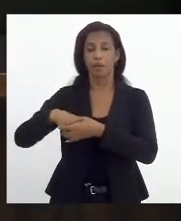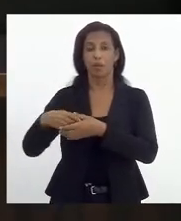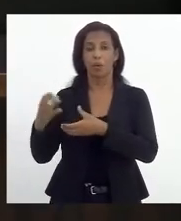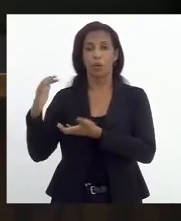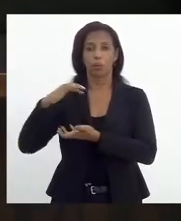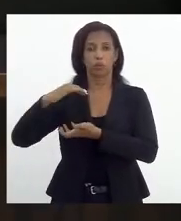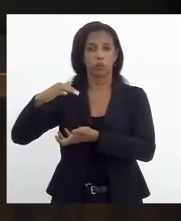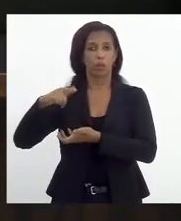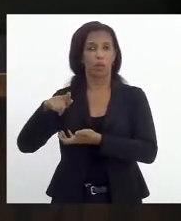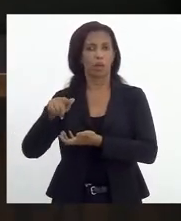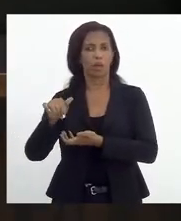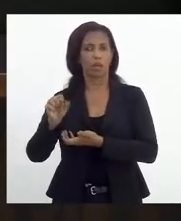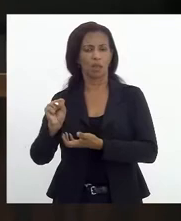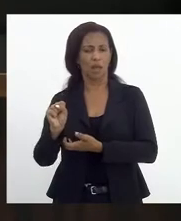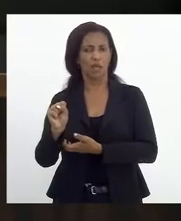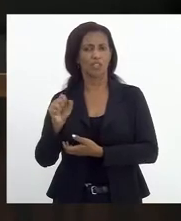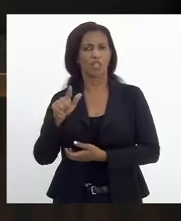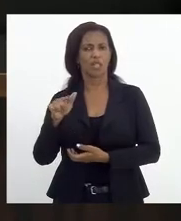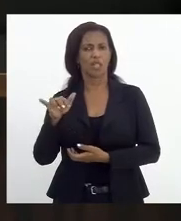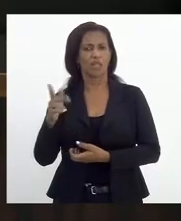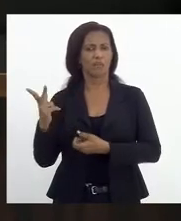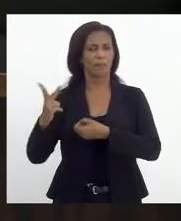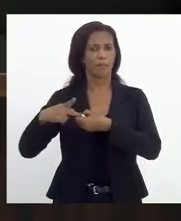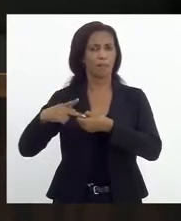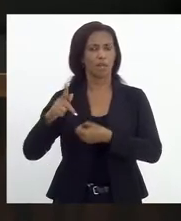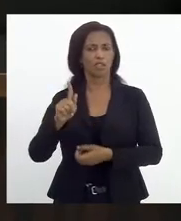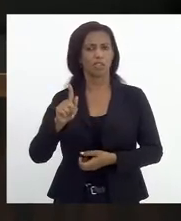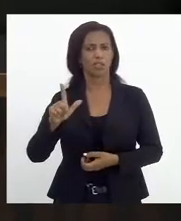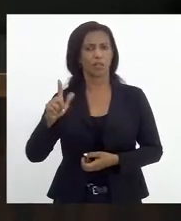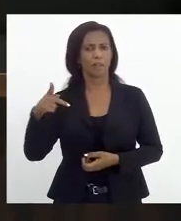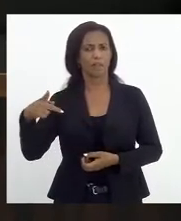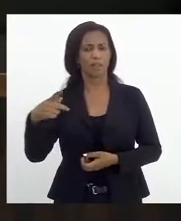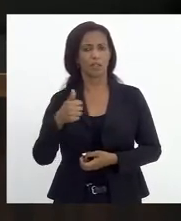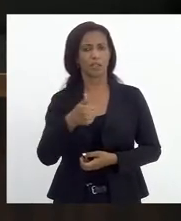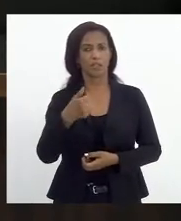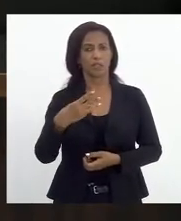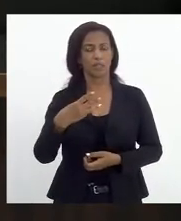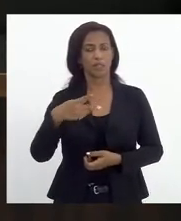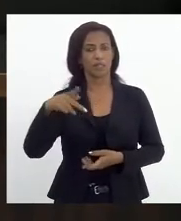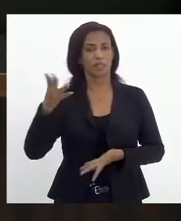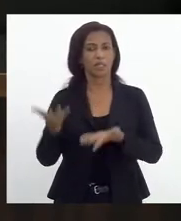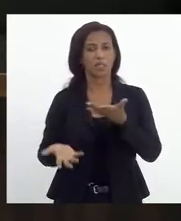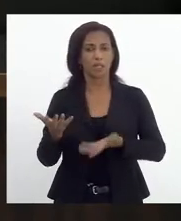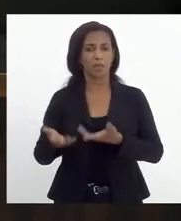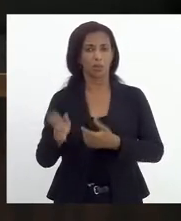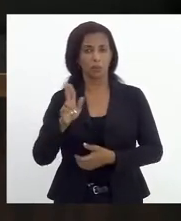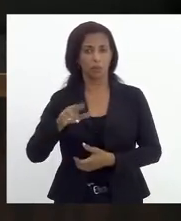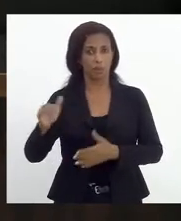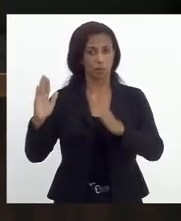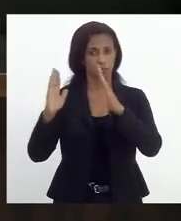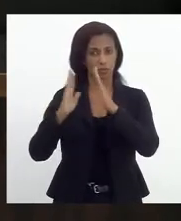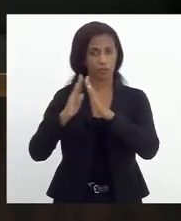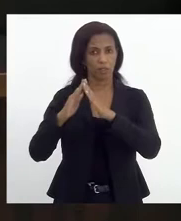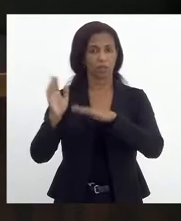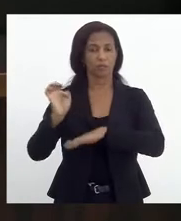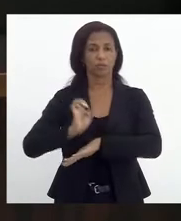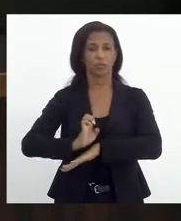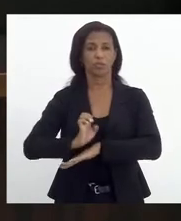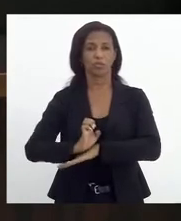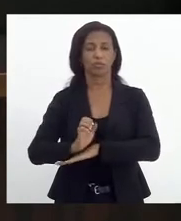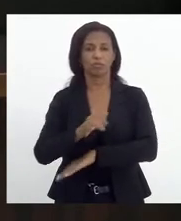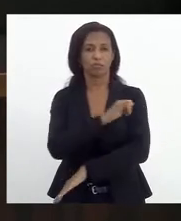botijão de gás liquefeito de petróleo GLP, de 13 quilos, para uso doméstico no âmbito do Estado do Rio de